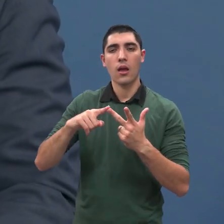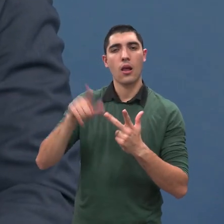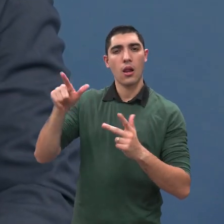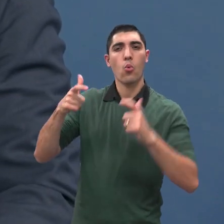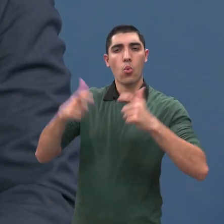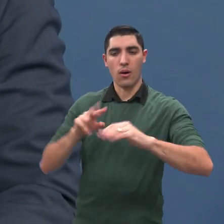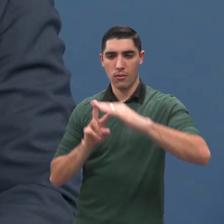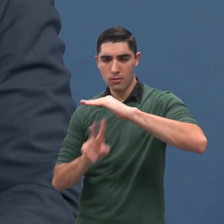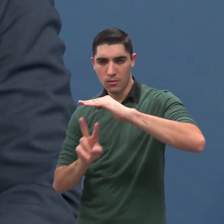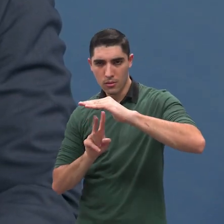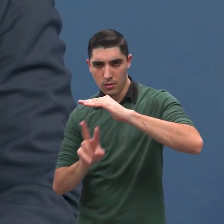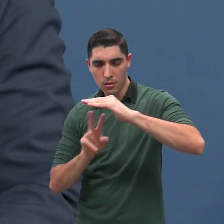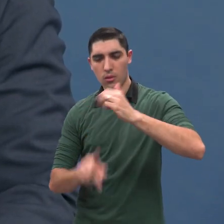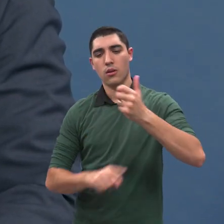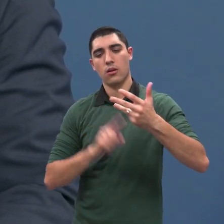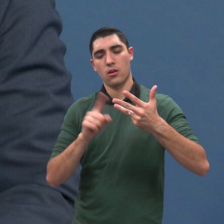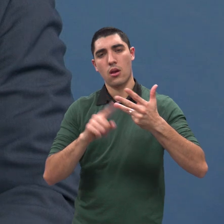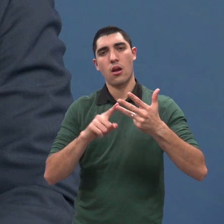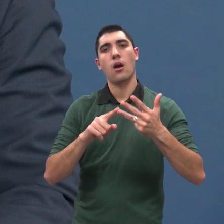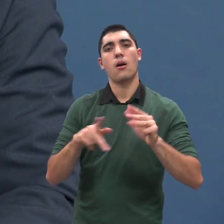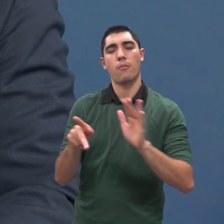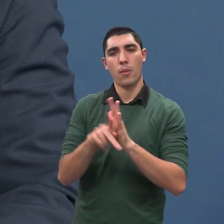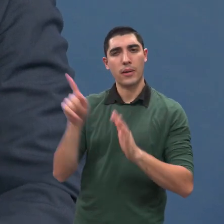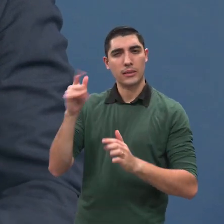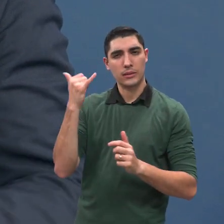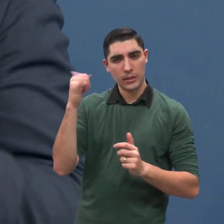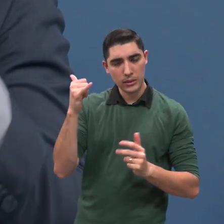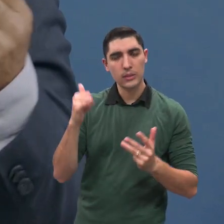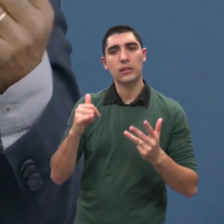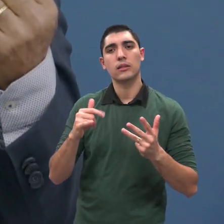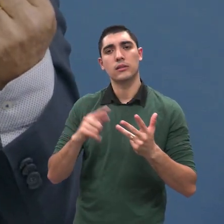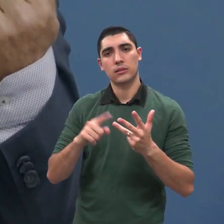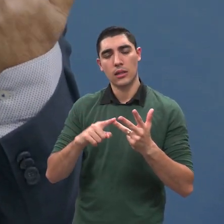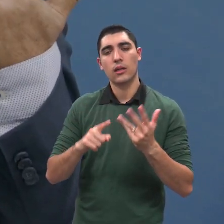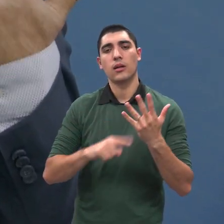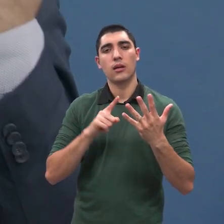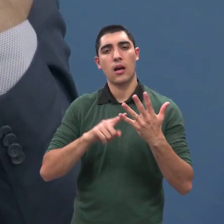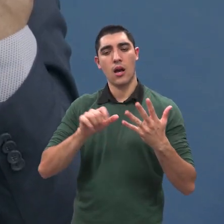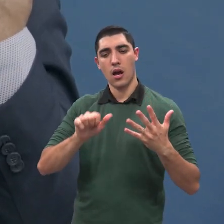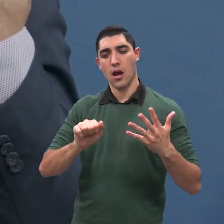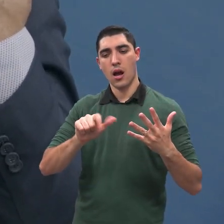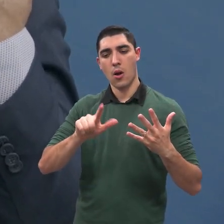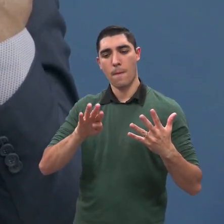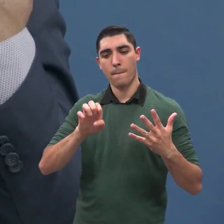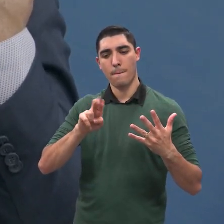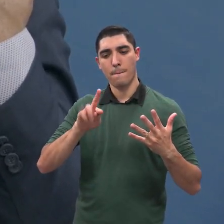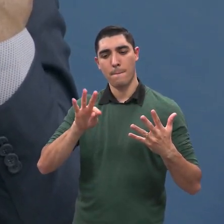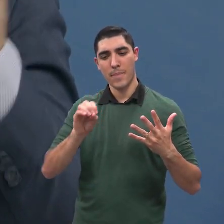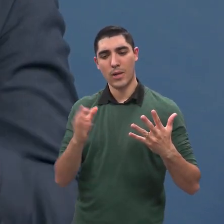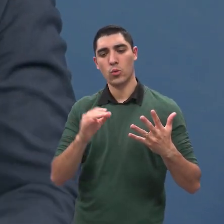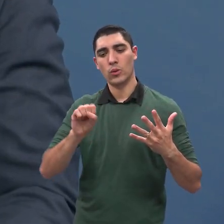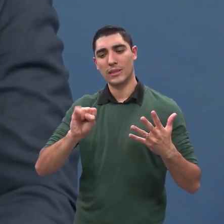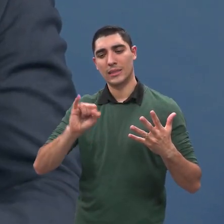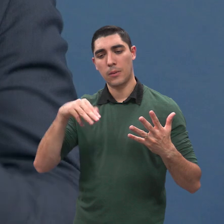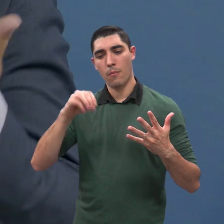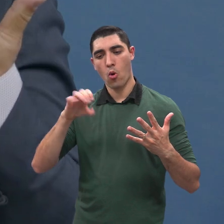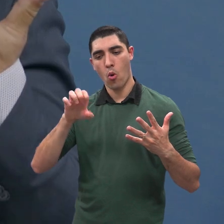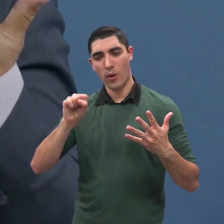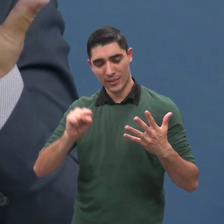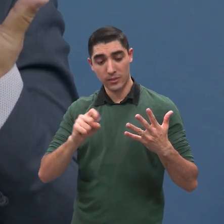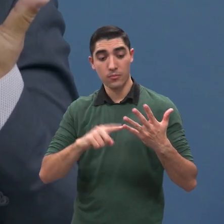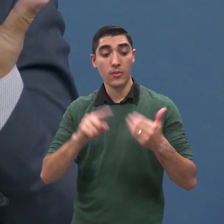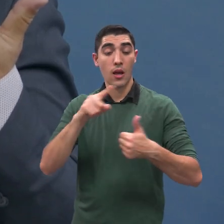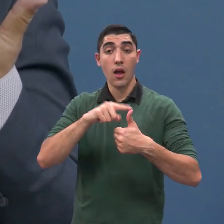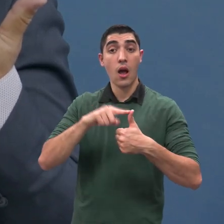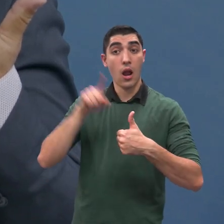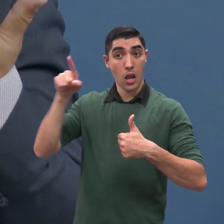o parque aqui do Alto Santana, Alberto Simões, e agora a Praça Verão foi entregue no Jardim Morumbi. A Praça do